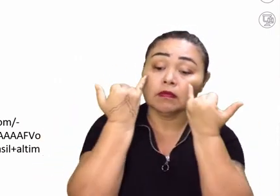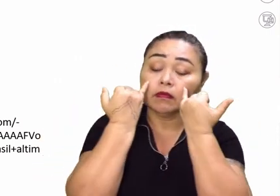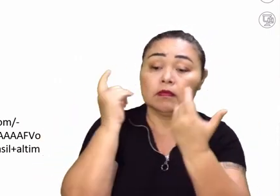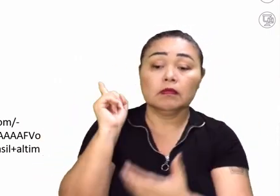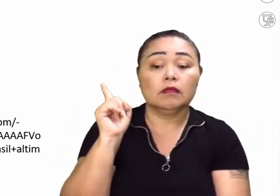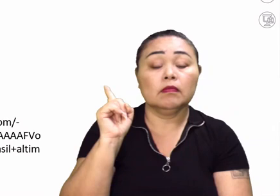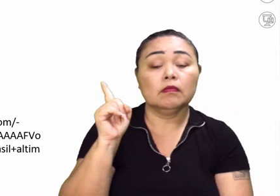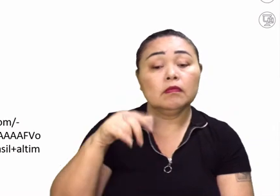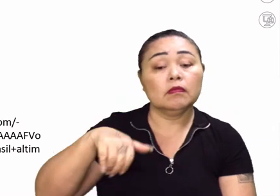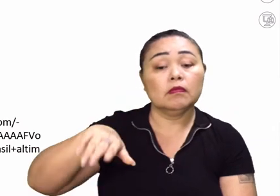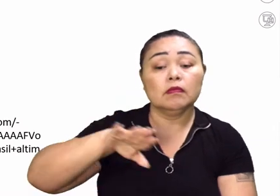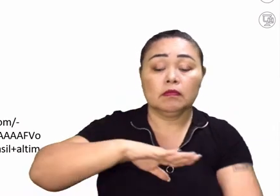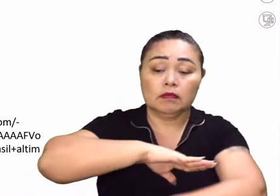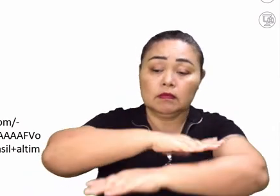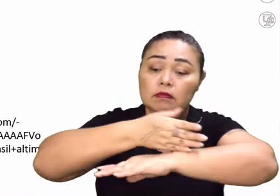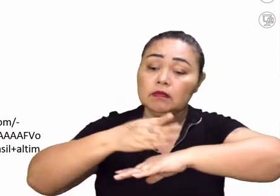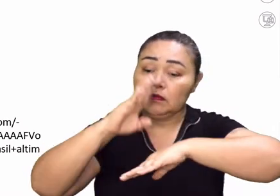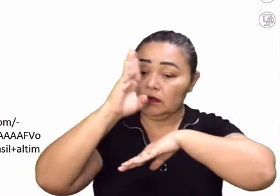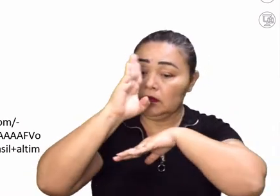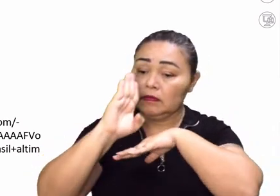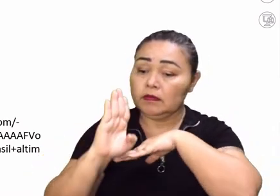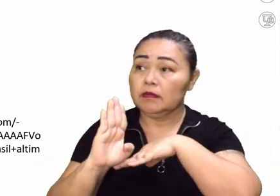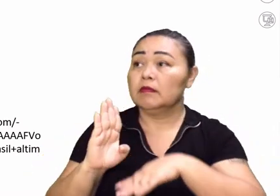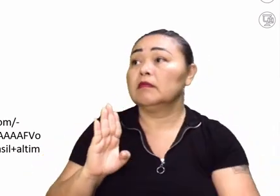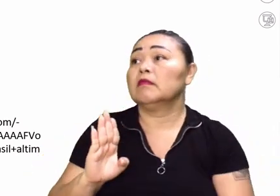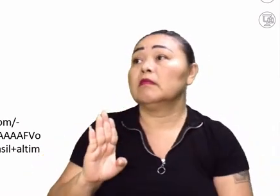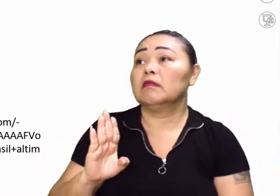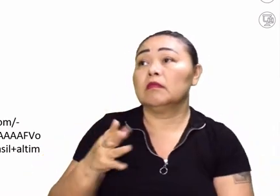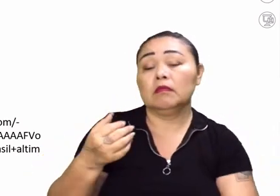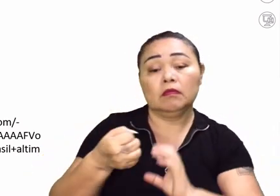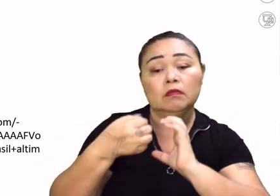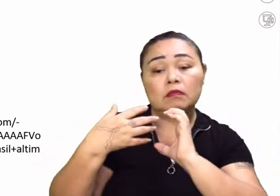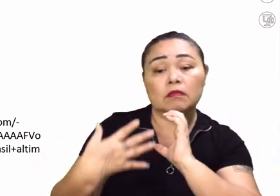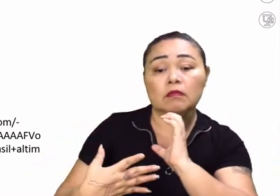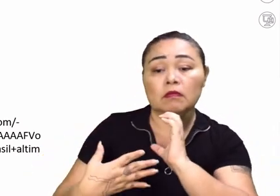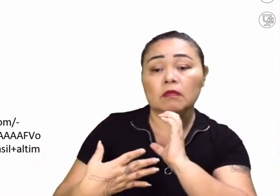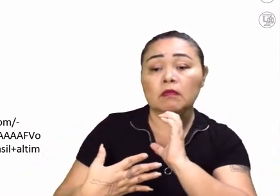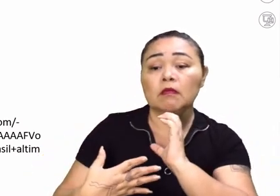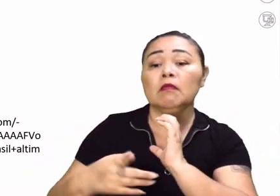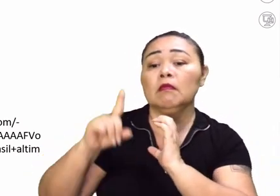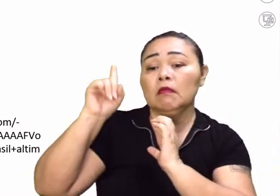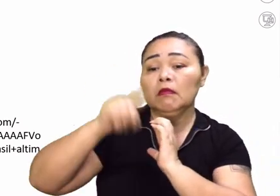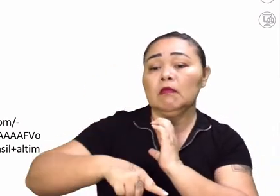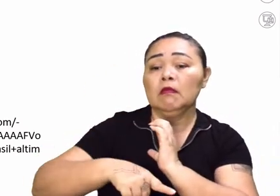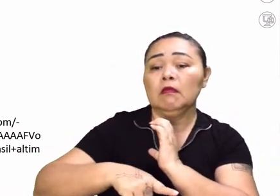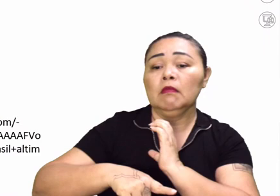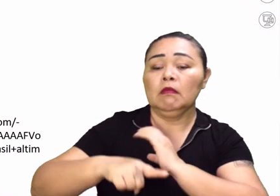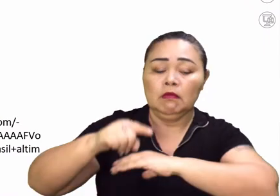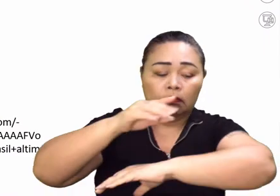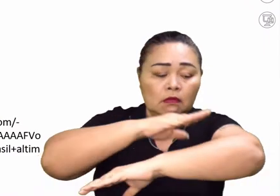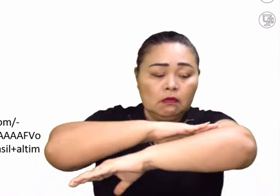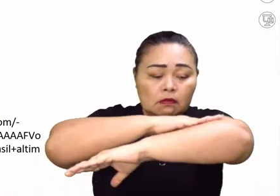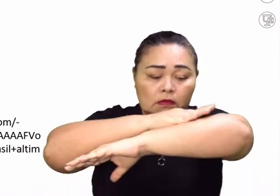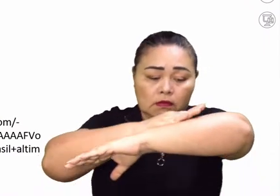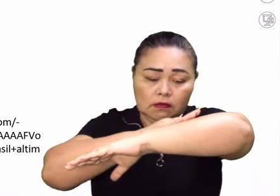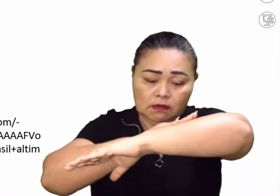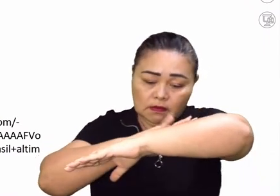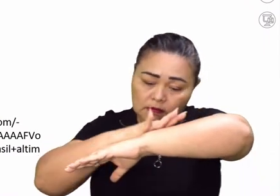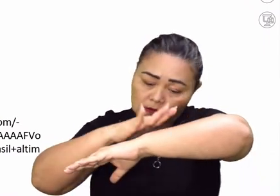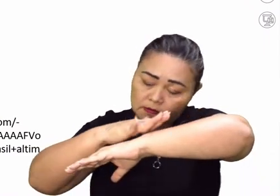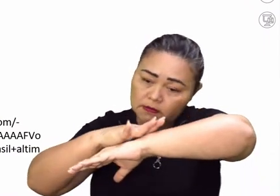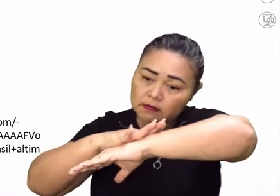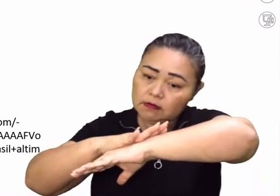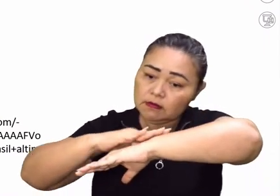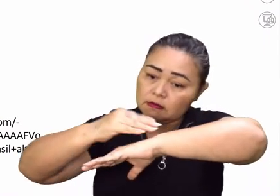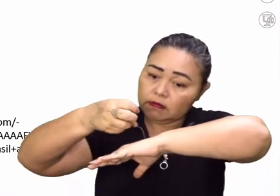sobre o relevo brasileiro muito bem característica principal é baixas